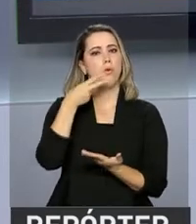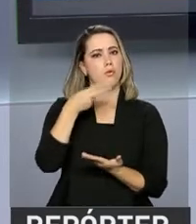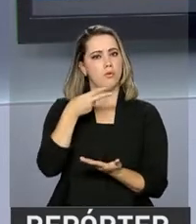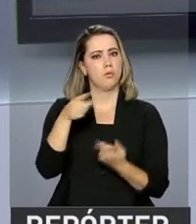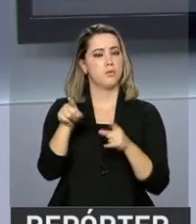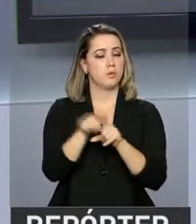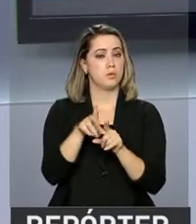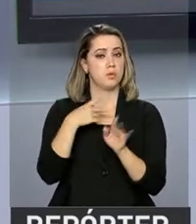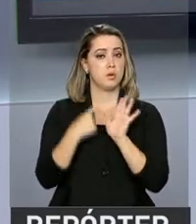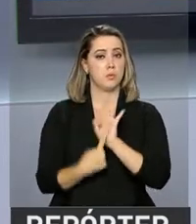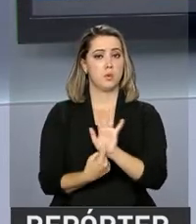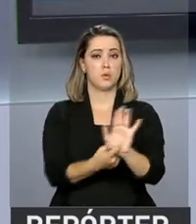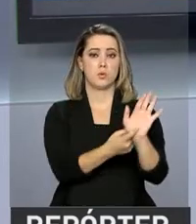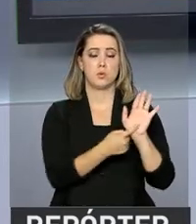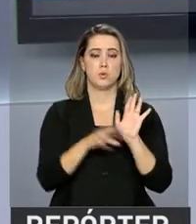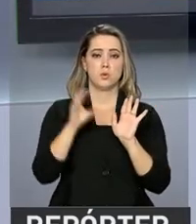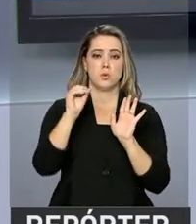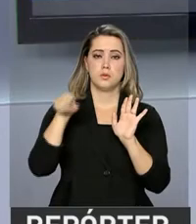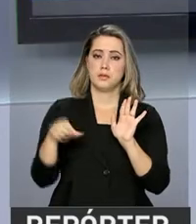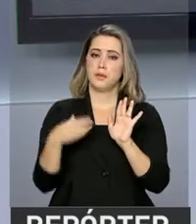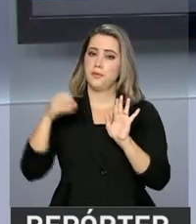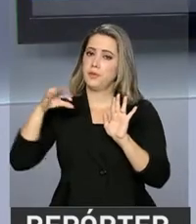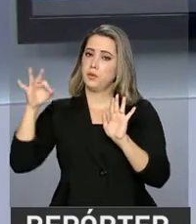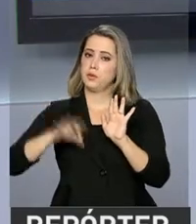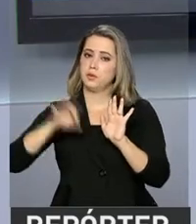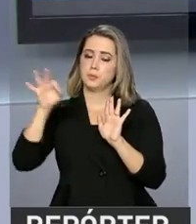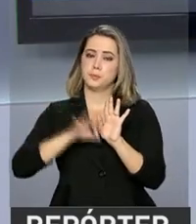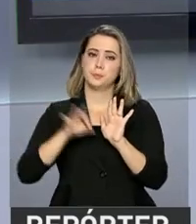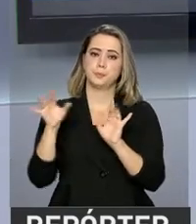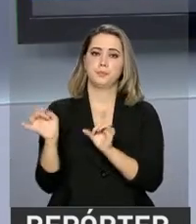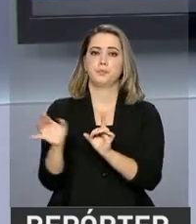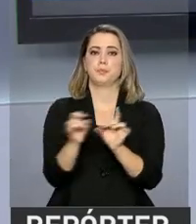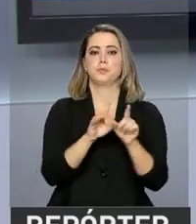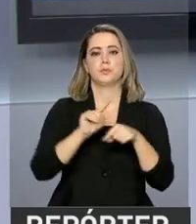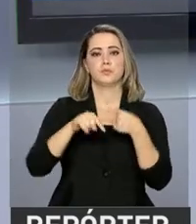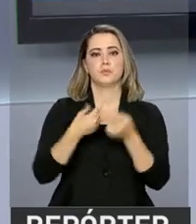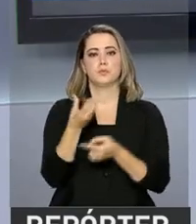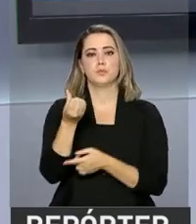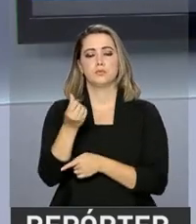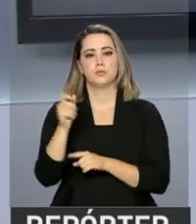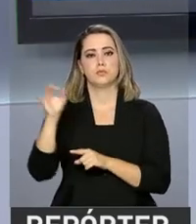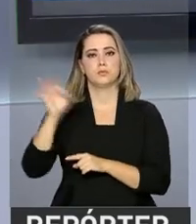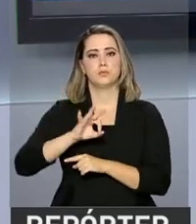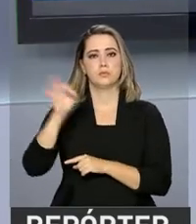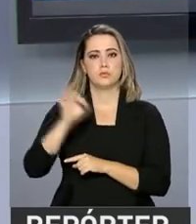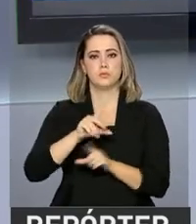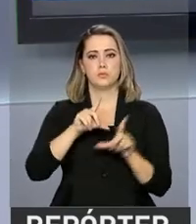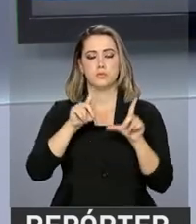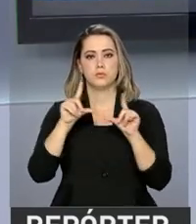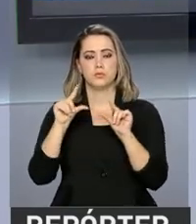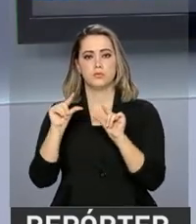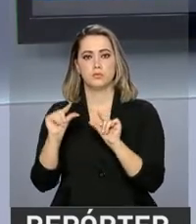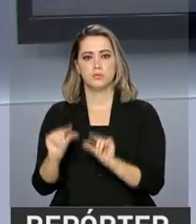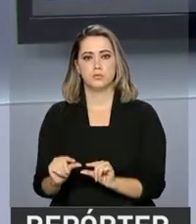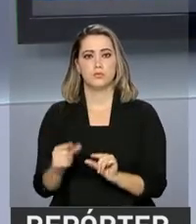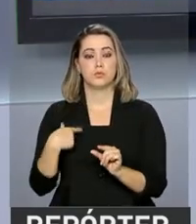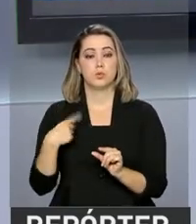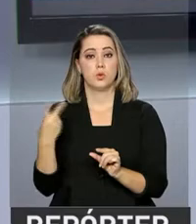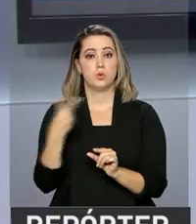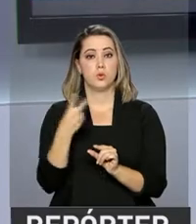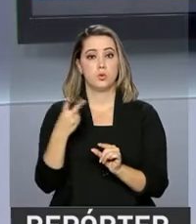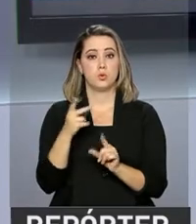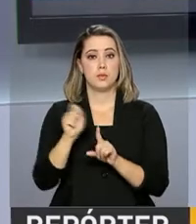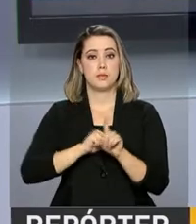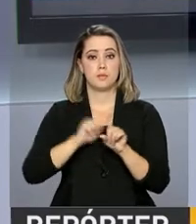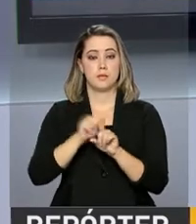que apresentou aumento de 0,9 por cento nas vendas após 6% de queda acumulada nos dois